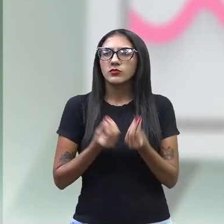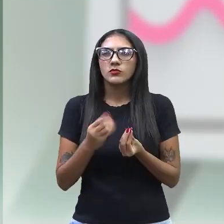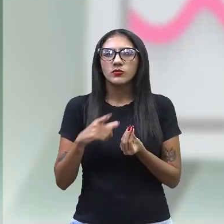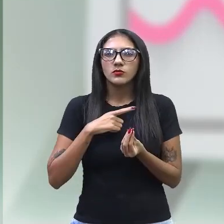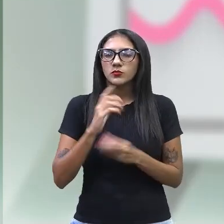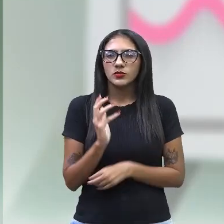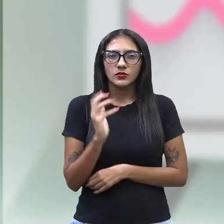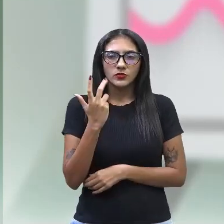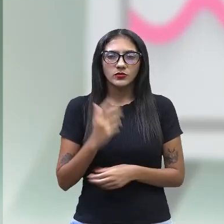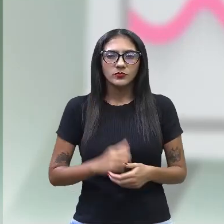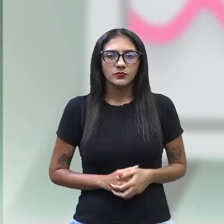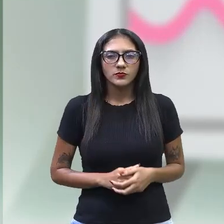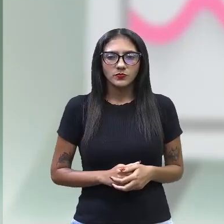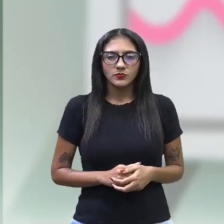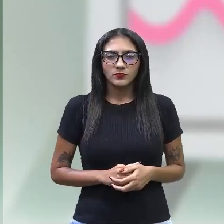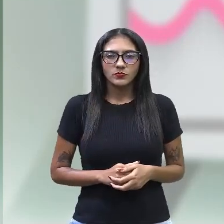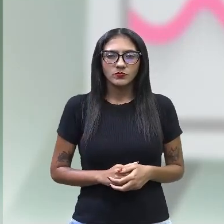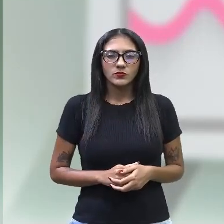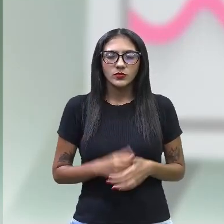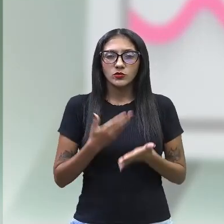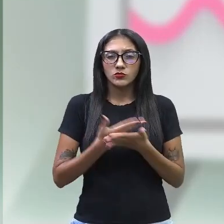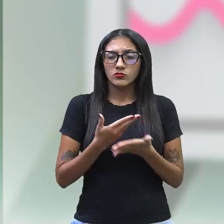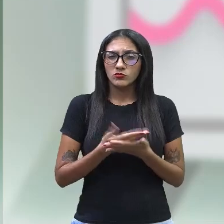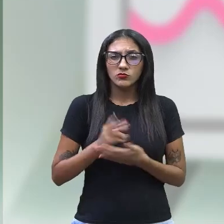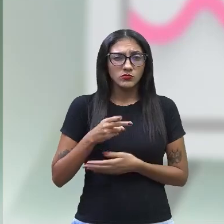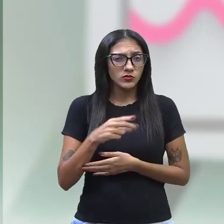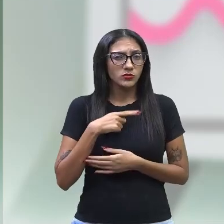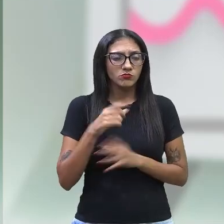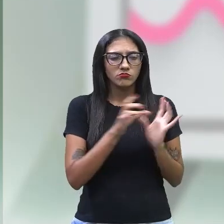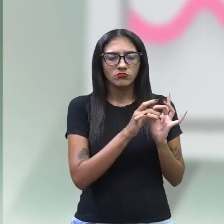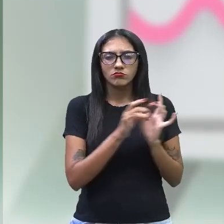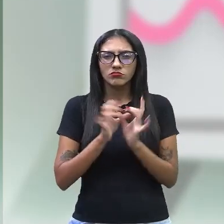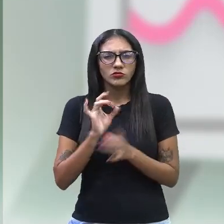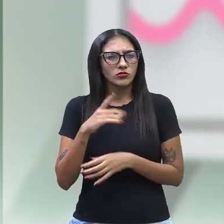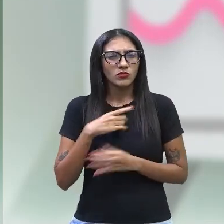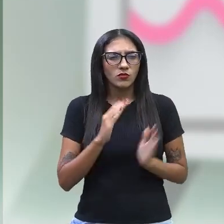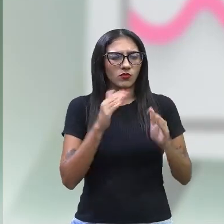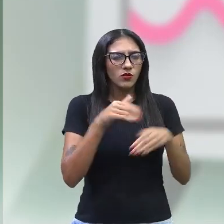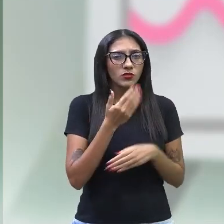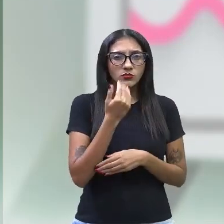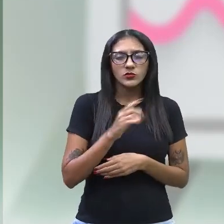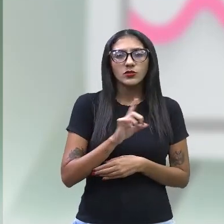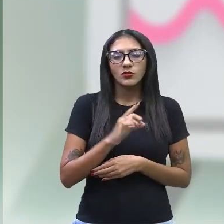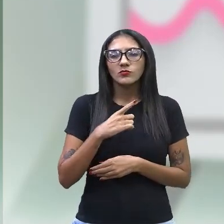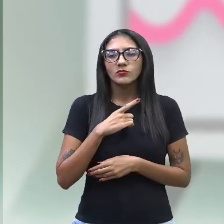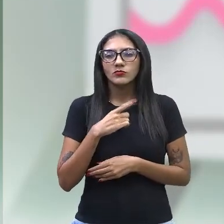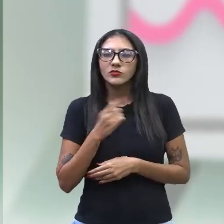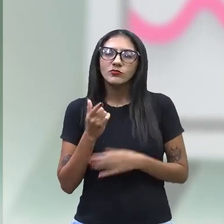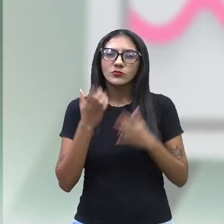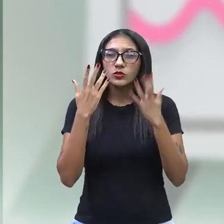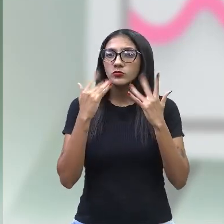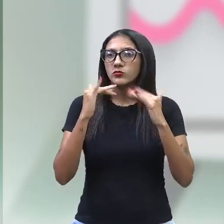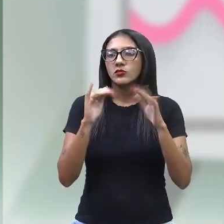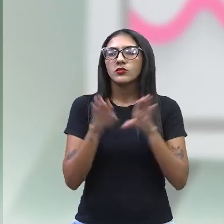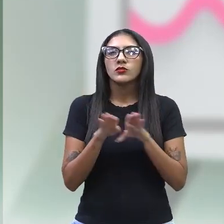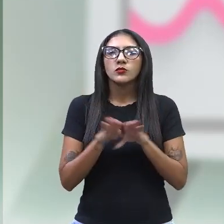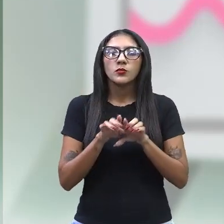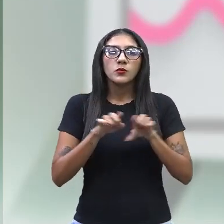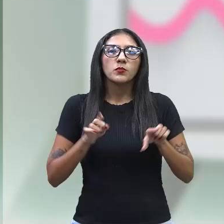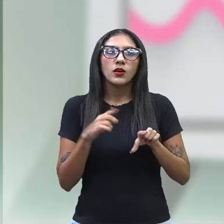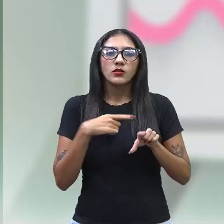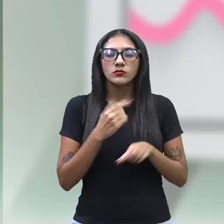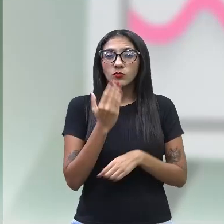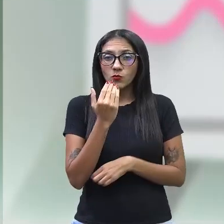Nossas aulas estão sempre interligadas, alimentação, não é somente alimentação, tem um caso natural também, né? Mas a alimentação tem